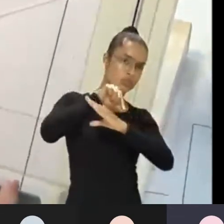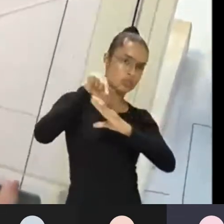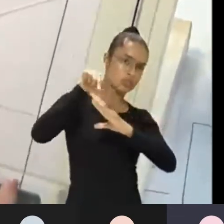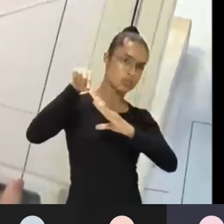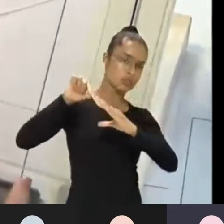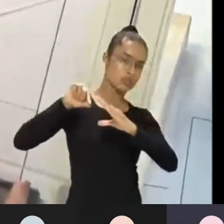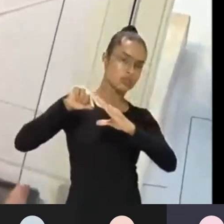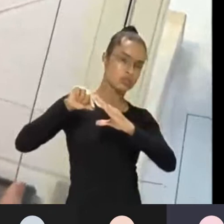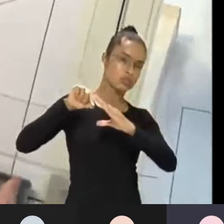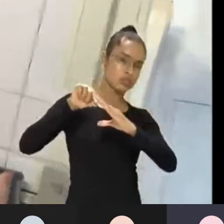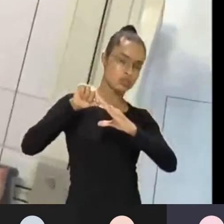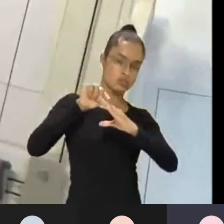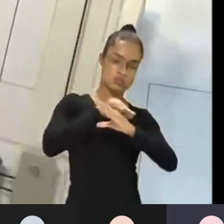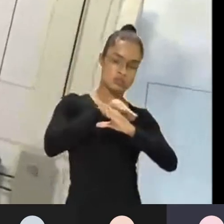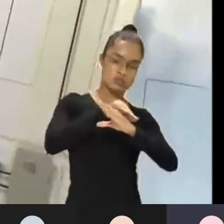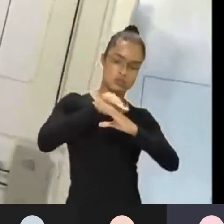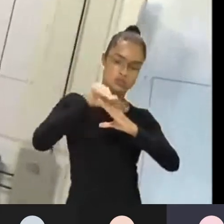desloco para a direita,